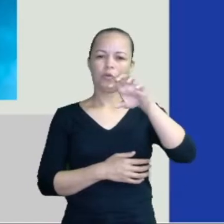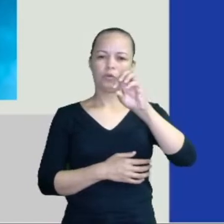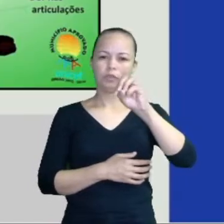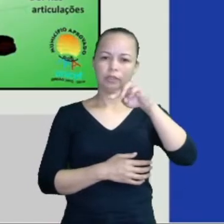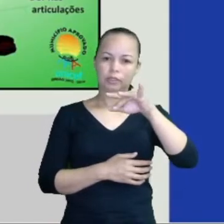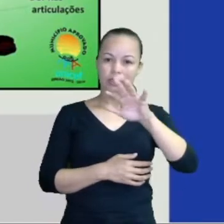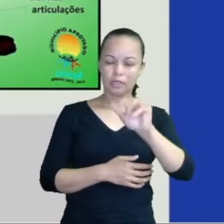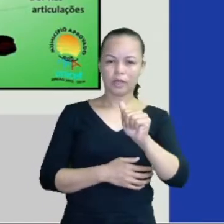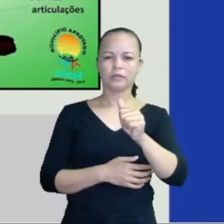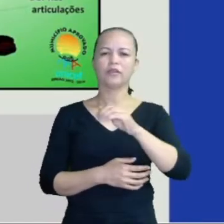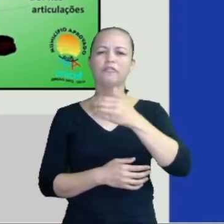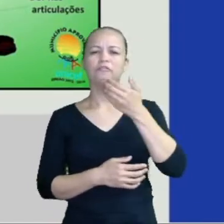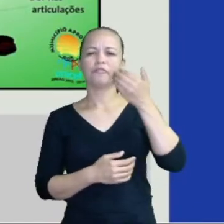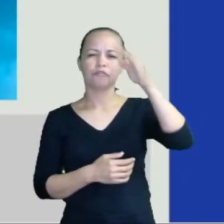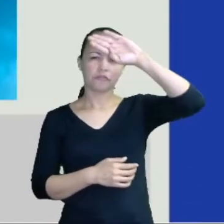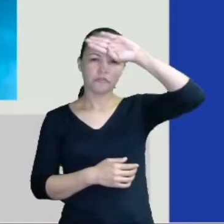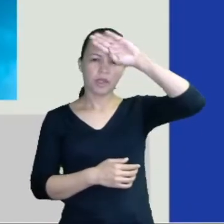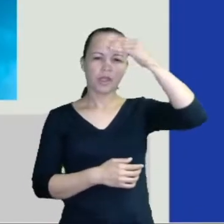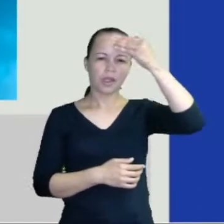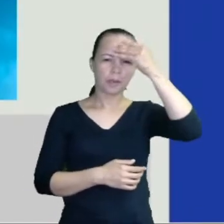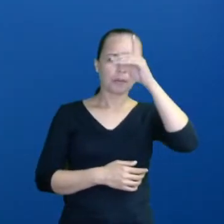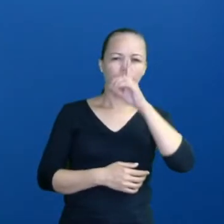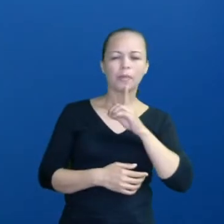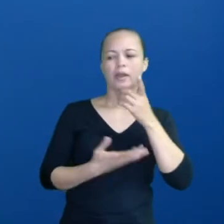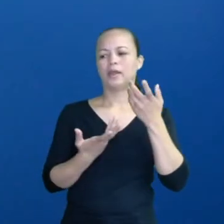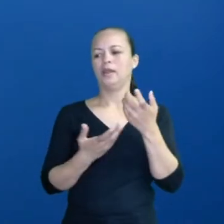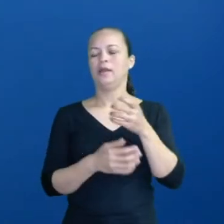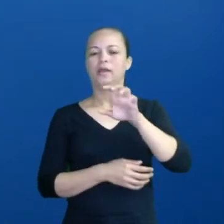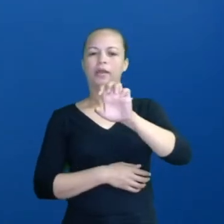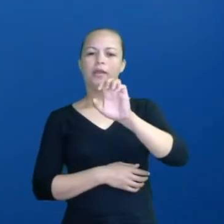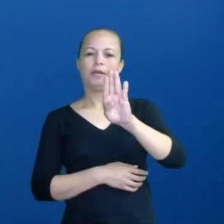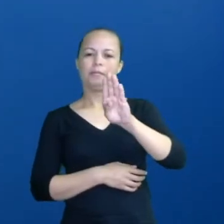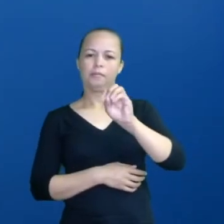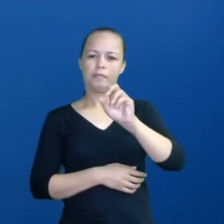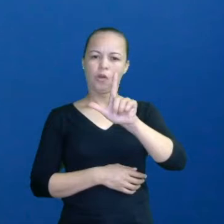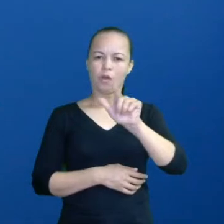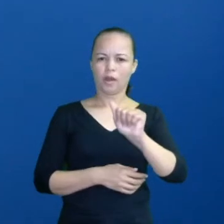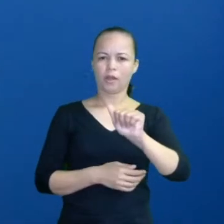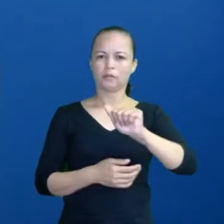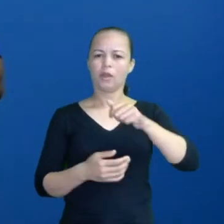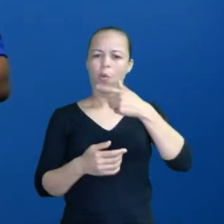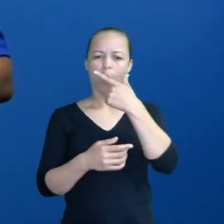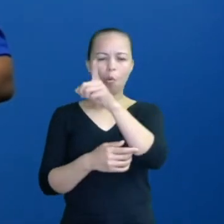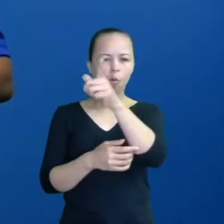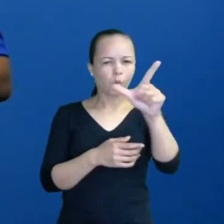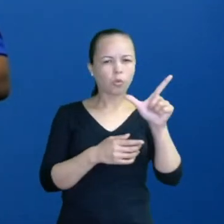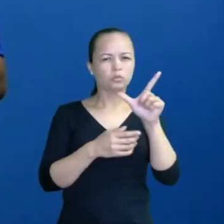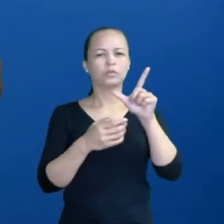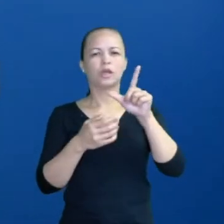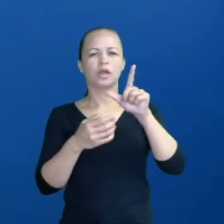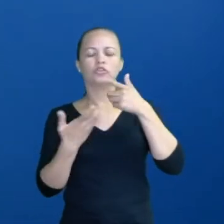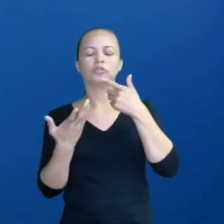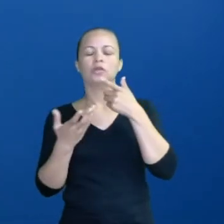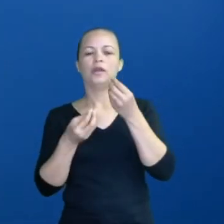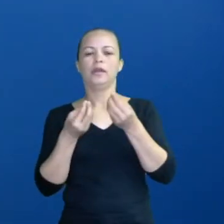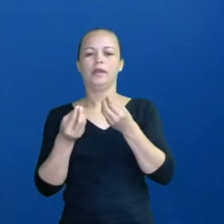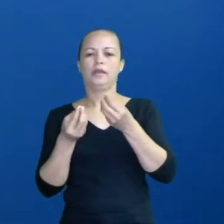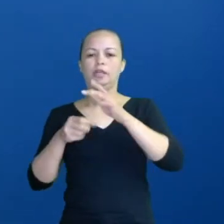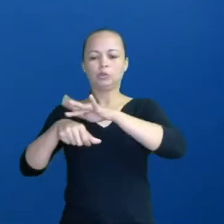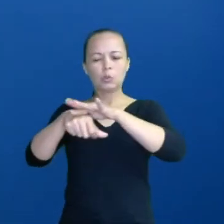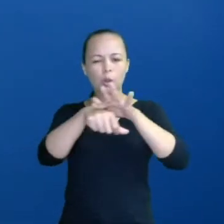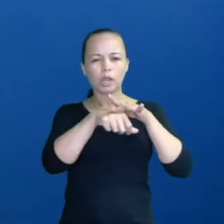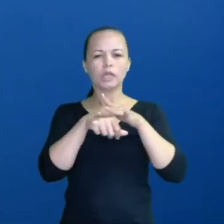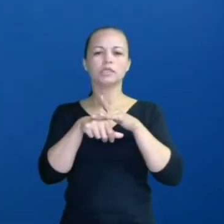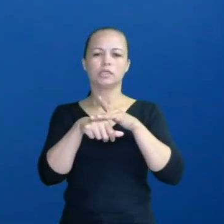amarela, ebola. Essas são outras doenças, né, além das que eu trouxe, que são causadas por